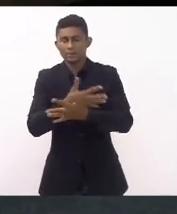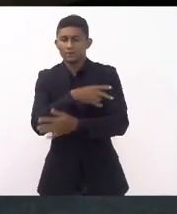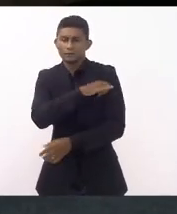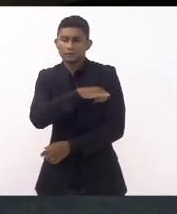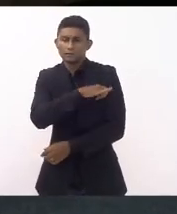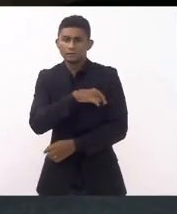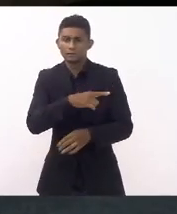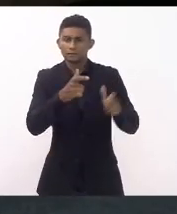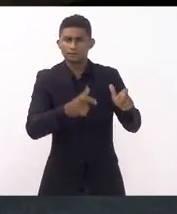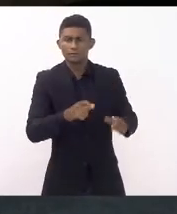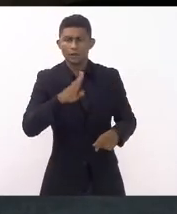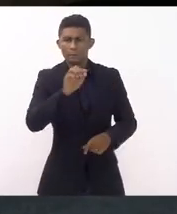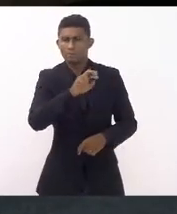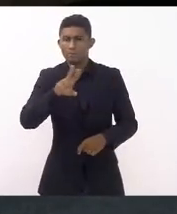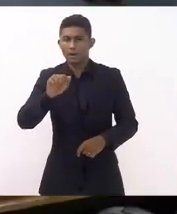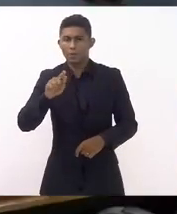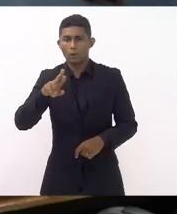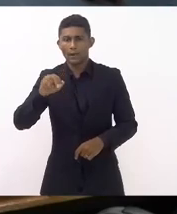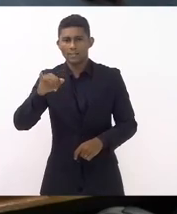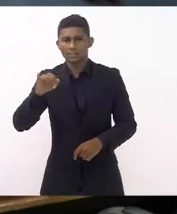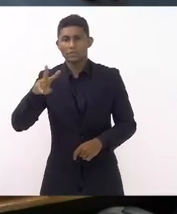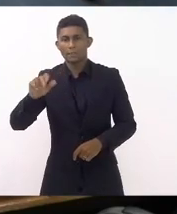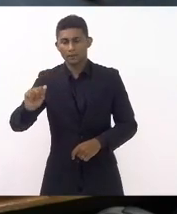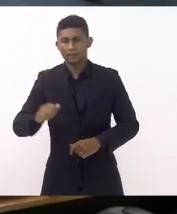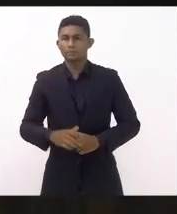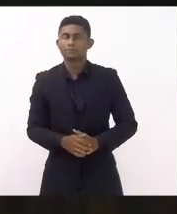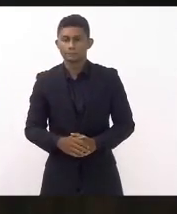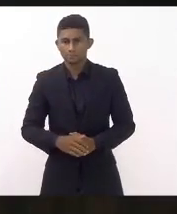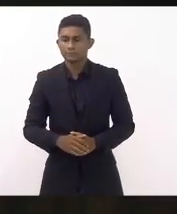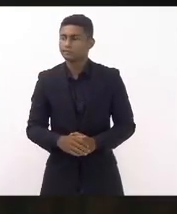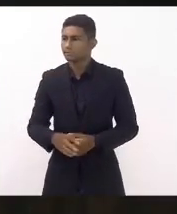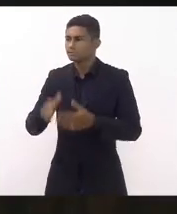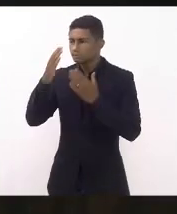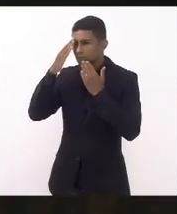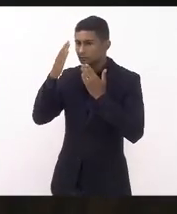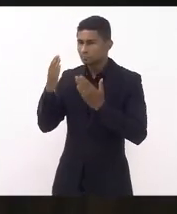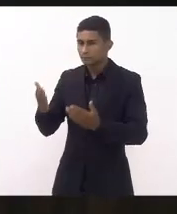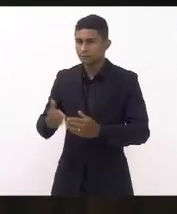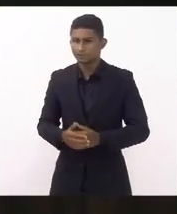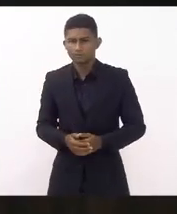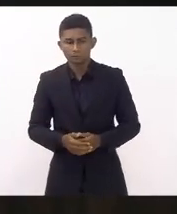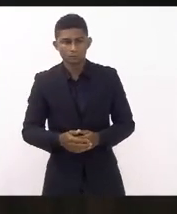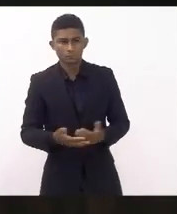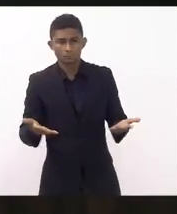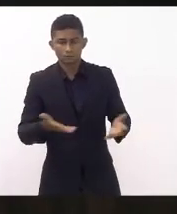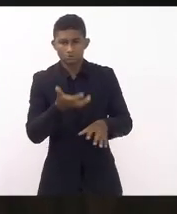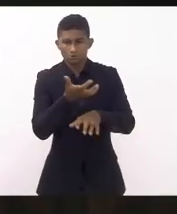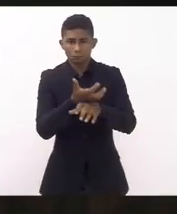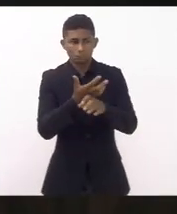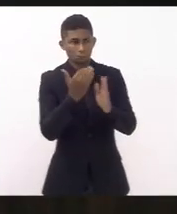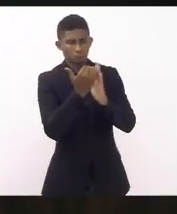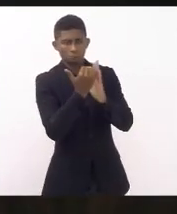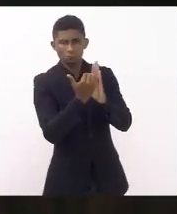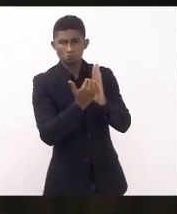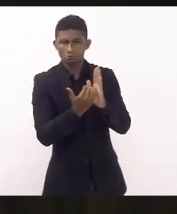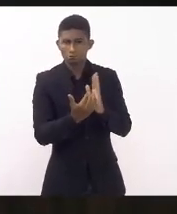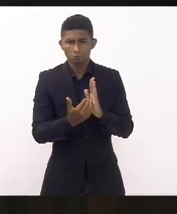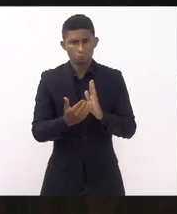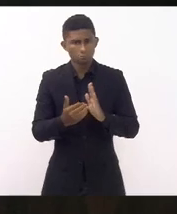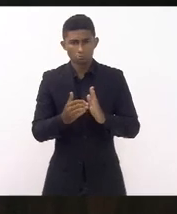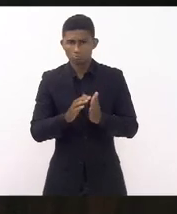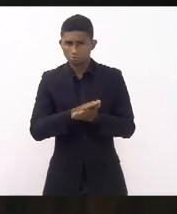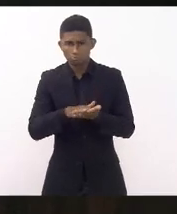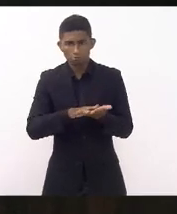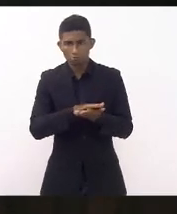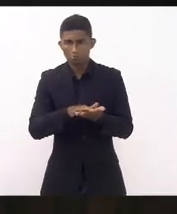em Barra de Guaratiba. Muito obrigado. Obrigado, deputado Valdec. Nada mais havendo a tratar na ordem do dia,